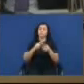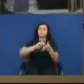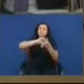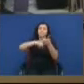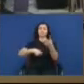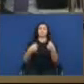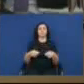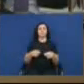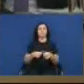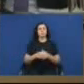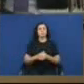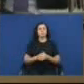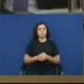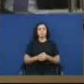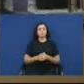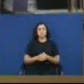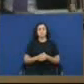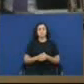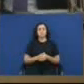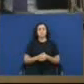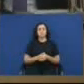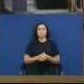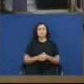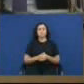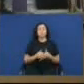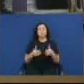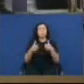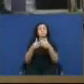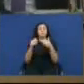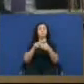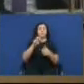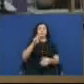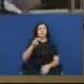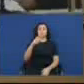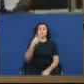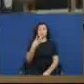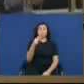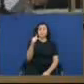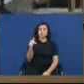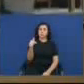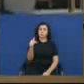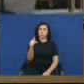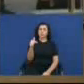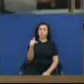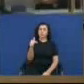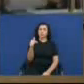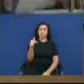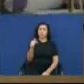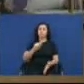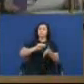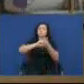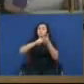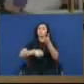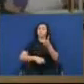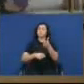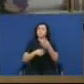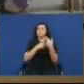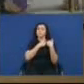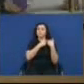eles possam ser apreciados. Portanto, o requerimento 547, cujos